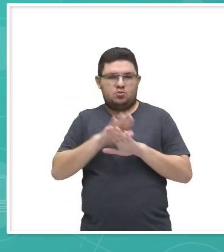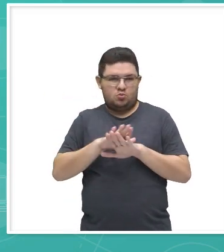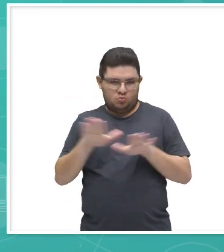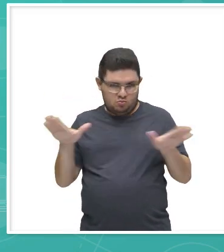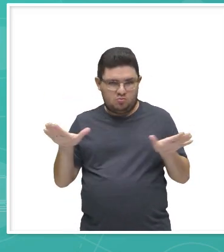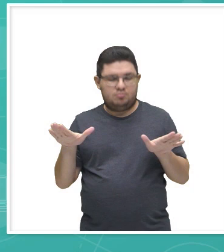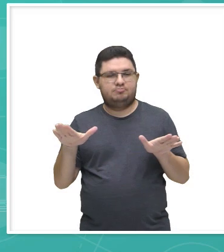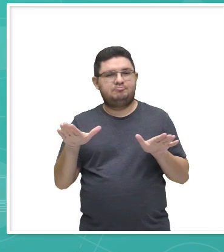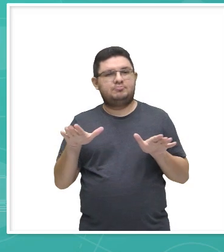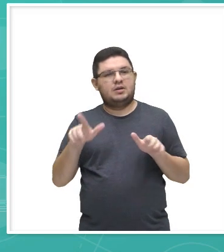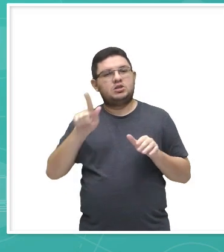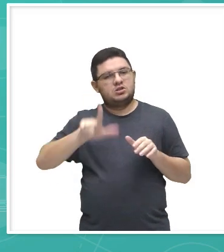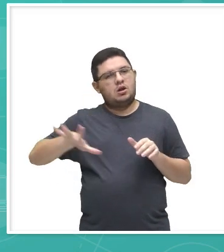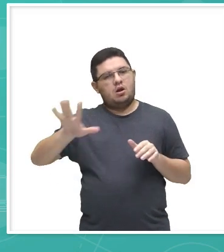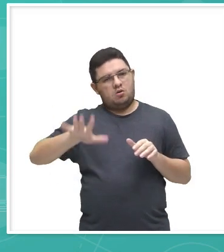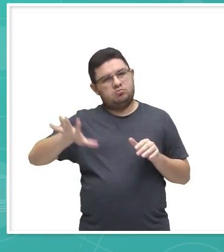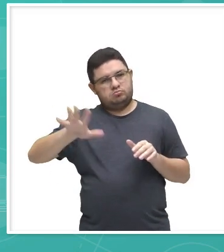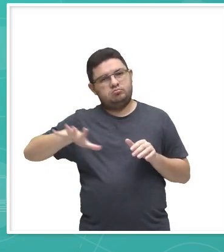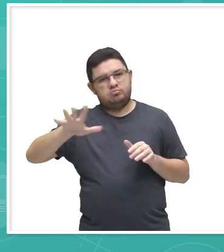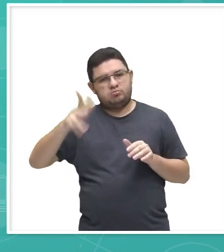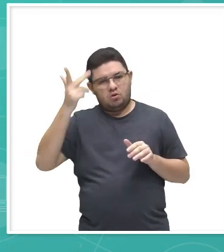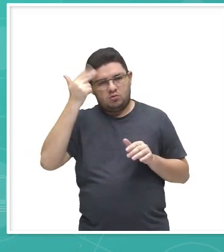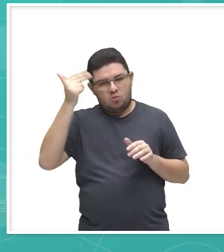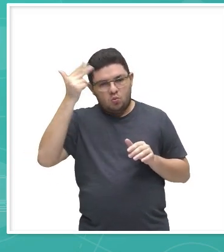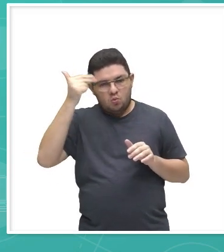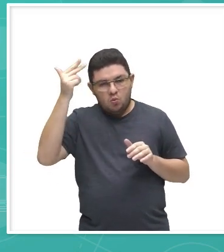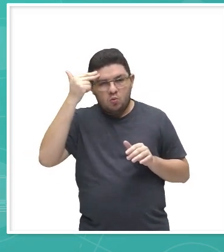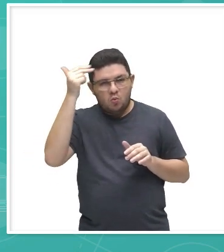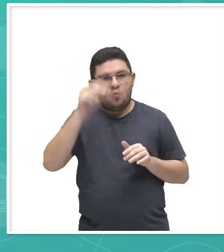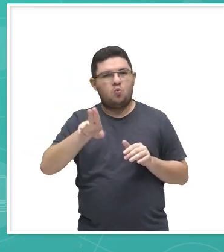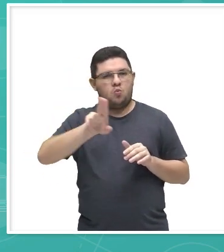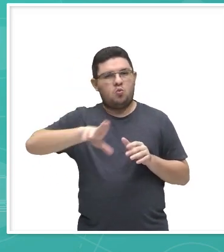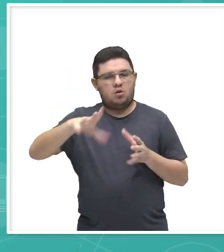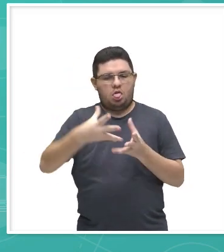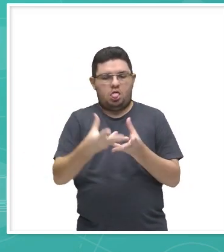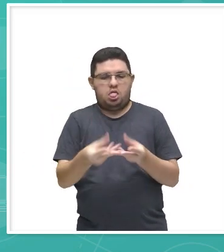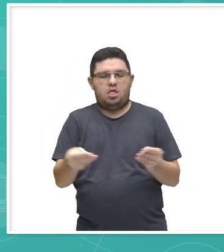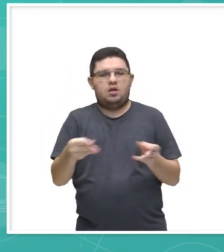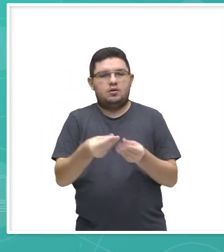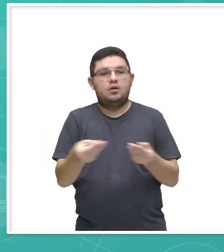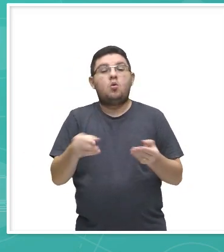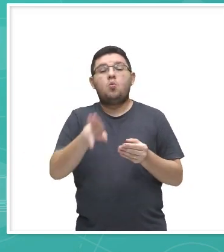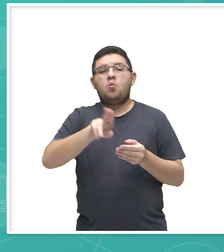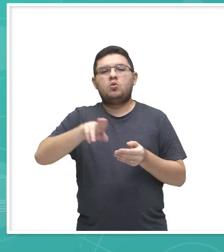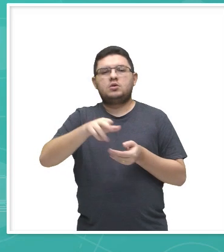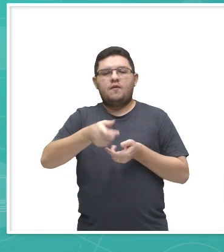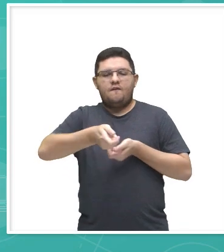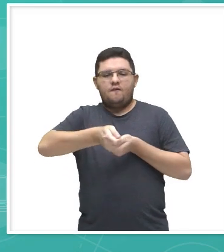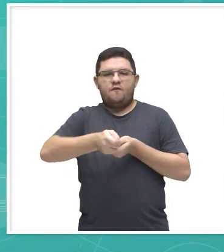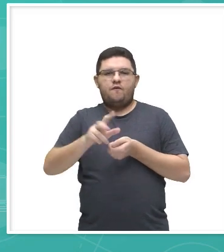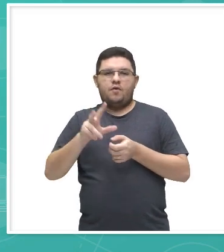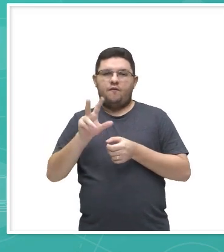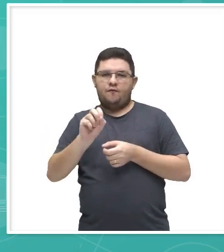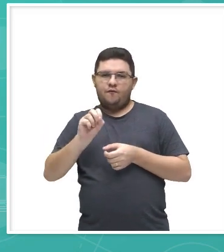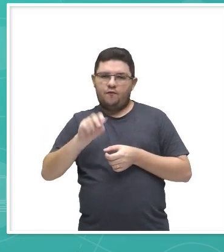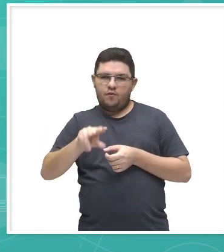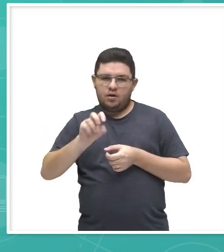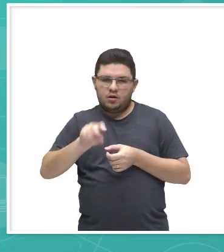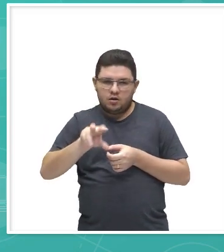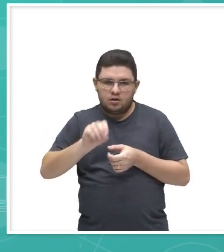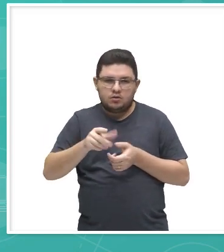ser necessário aí utilizar agrotóxicos, os